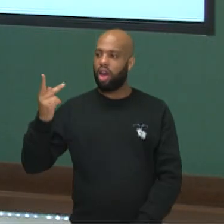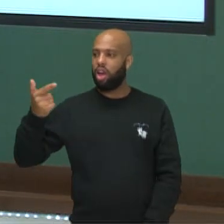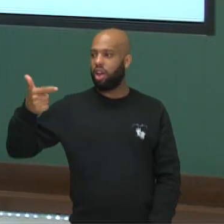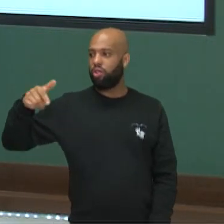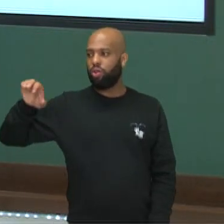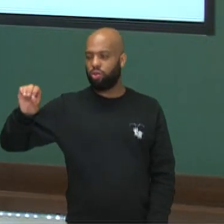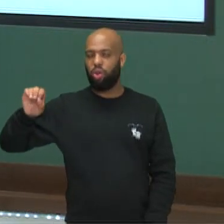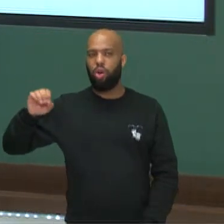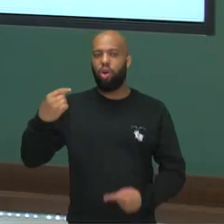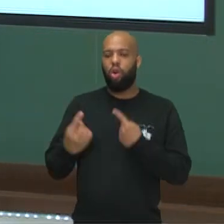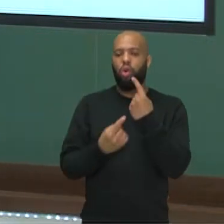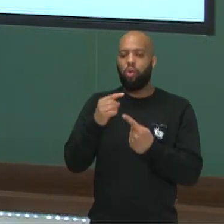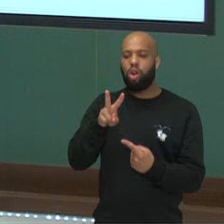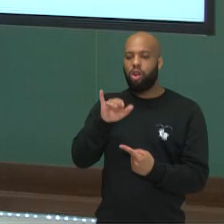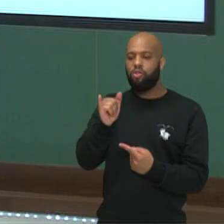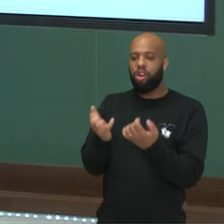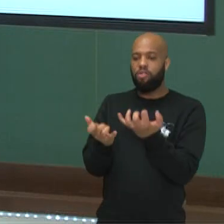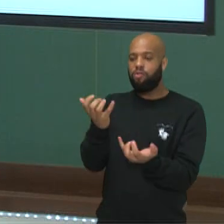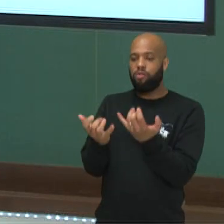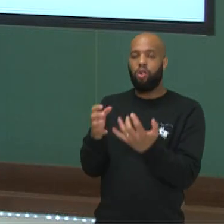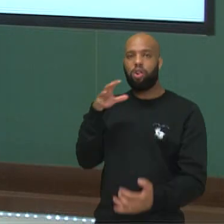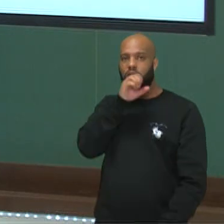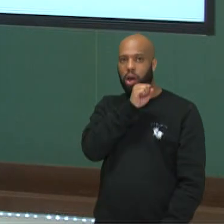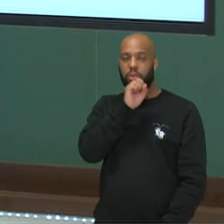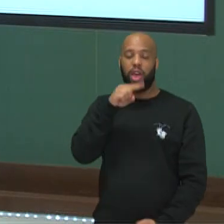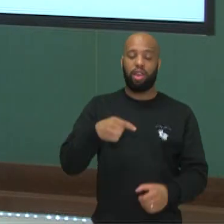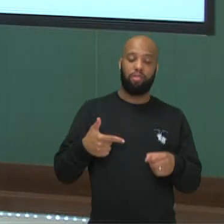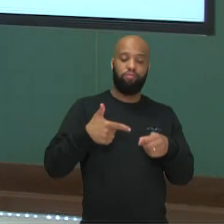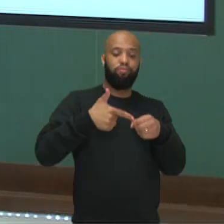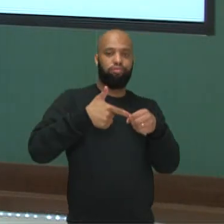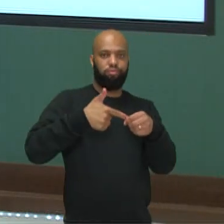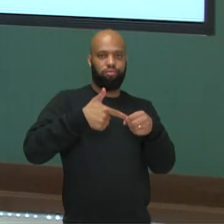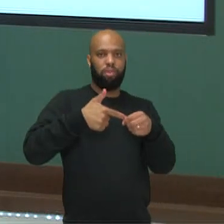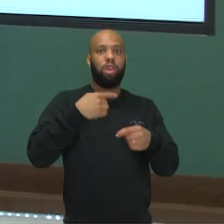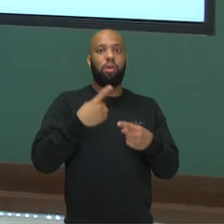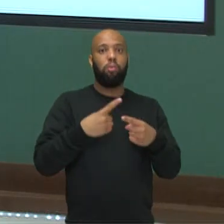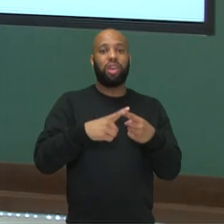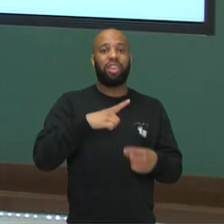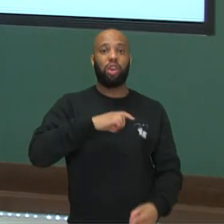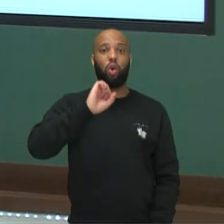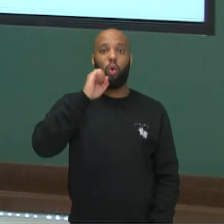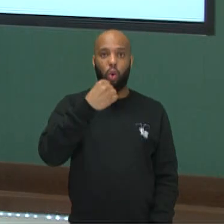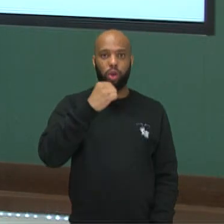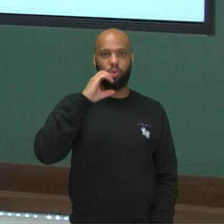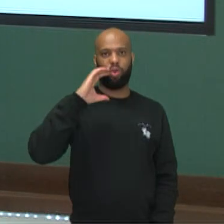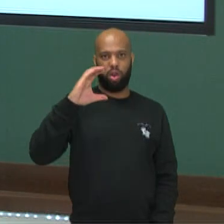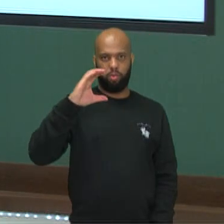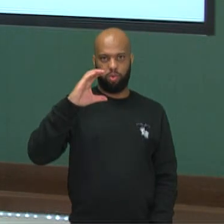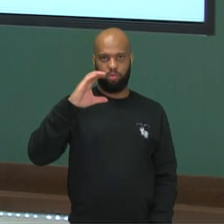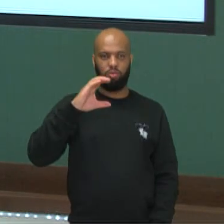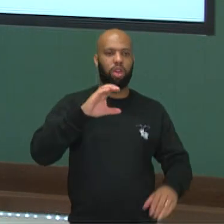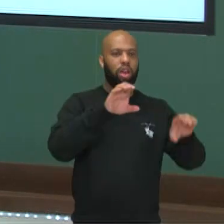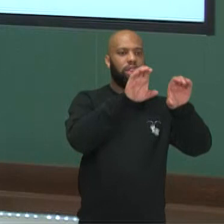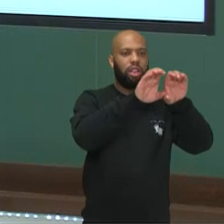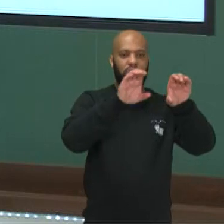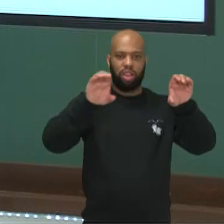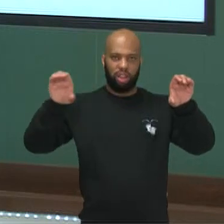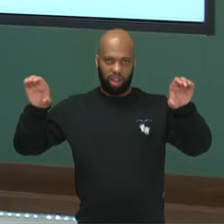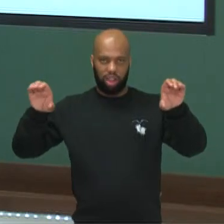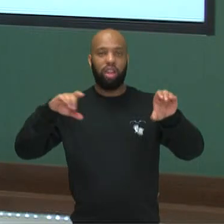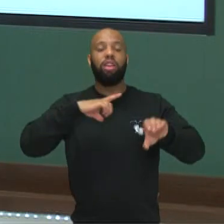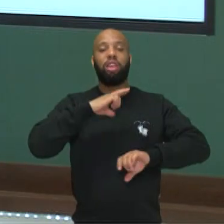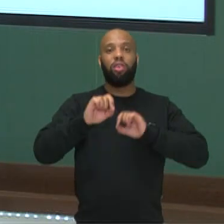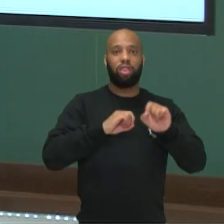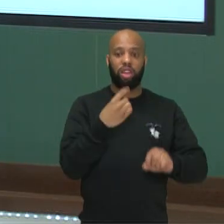se inflamar? Claro, a gasolina tem 8 carbonos em sua estrutura e temos